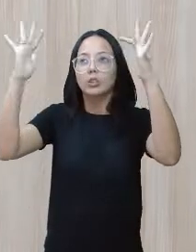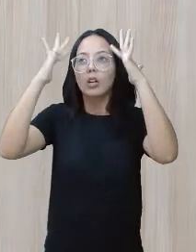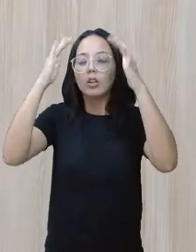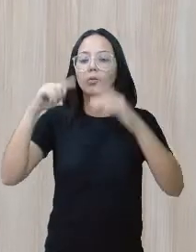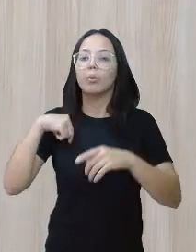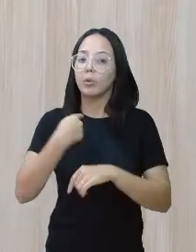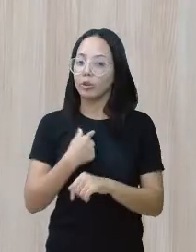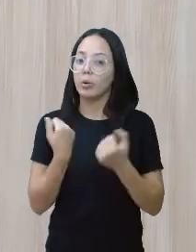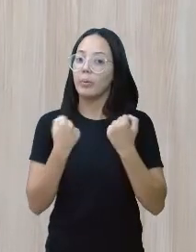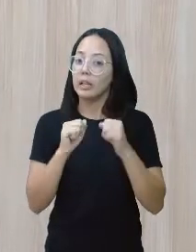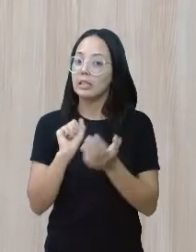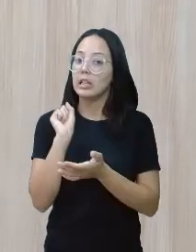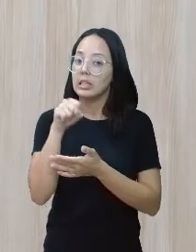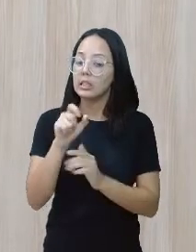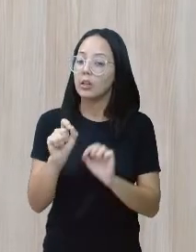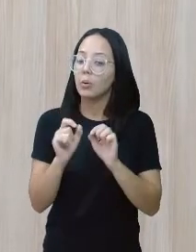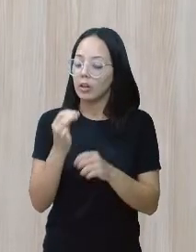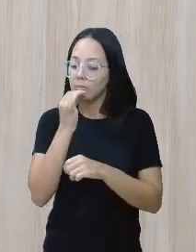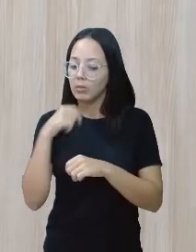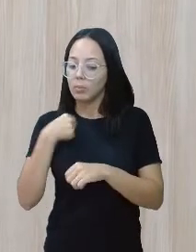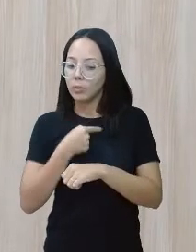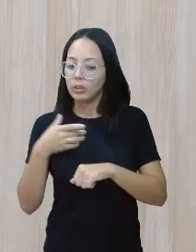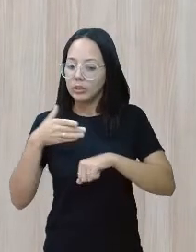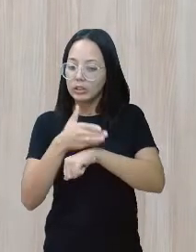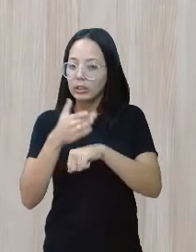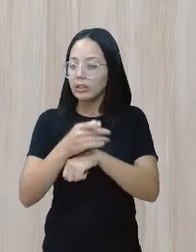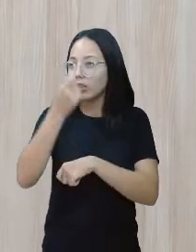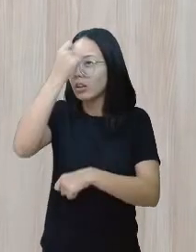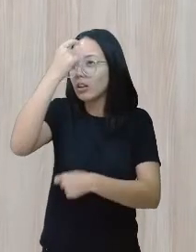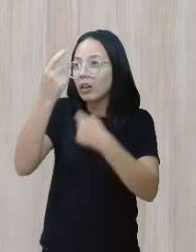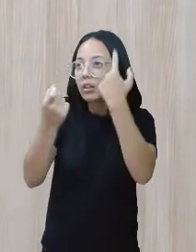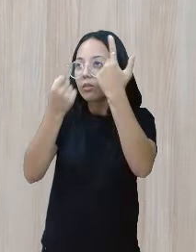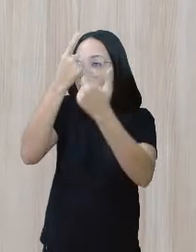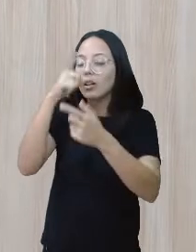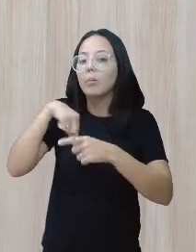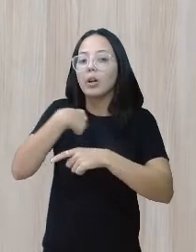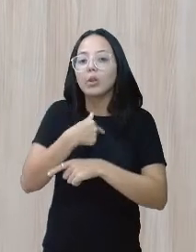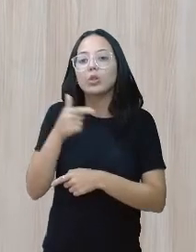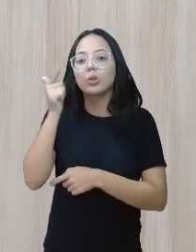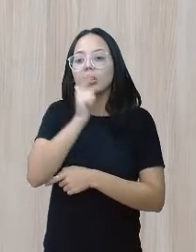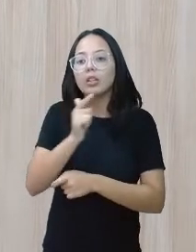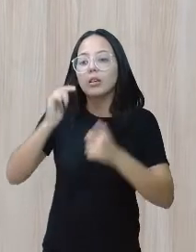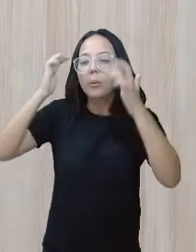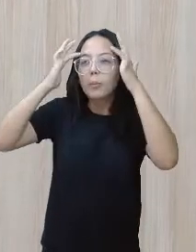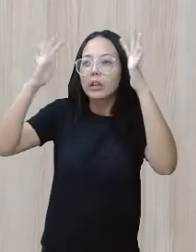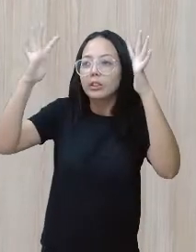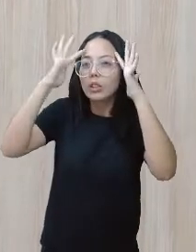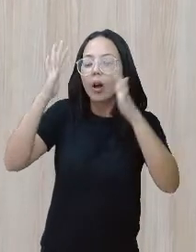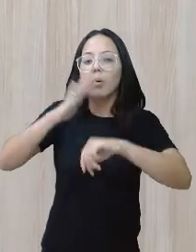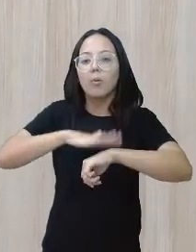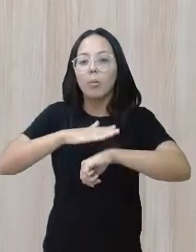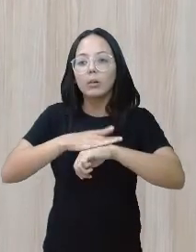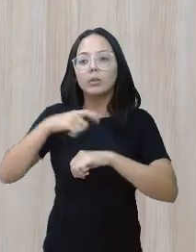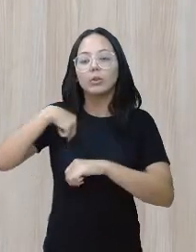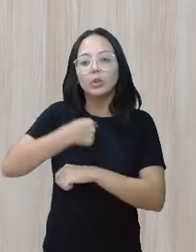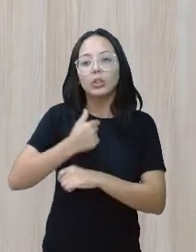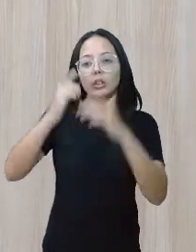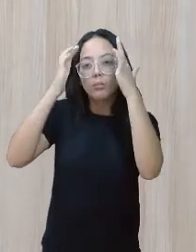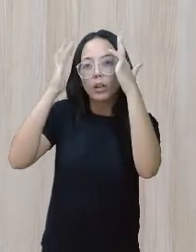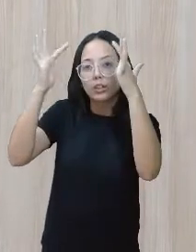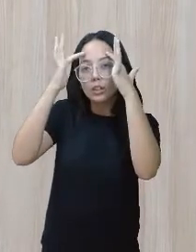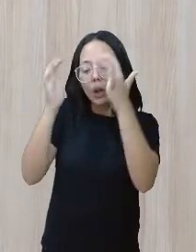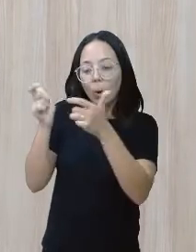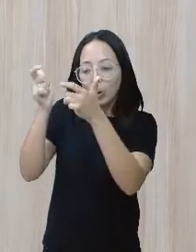gente precisa aí acessar a nossa criatividade para poder imaginar as situações, para poder imaginar os